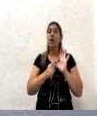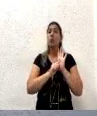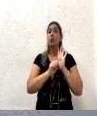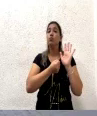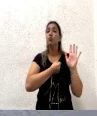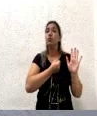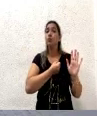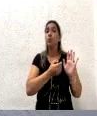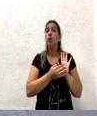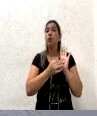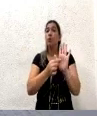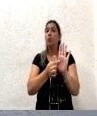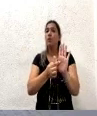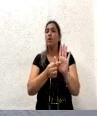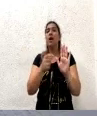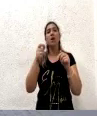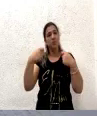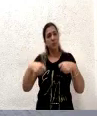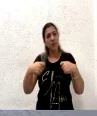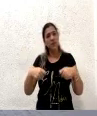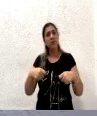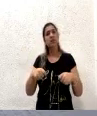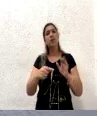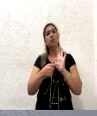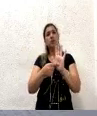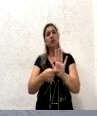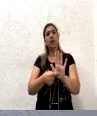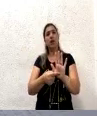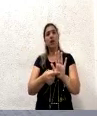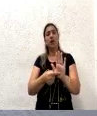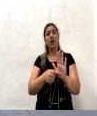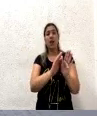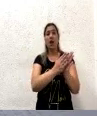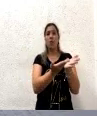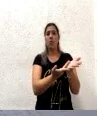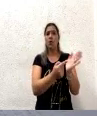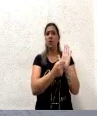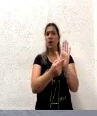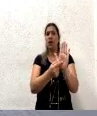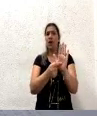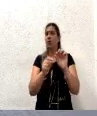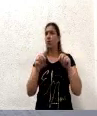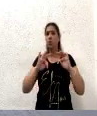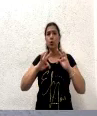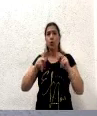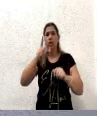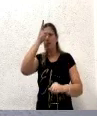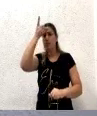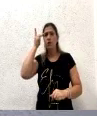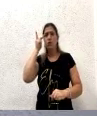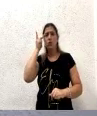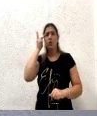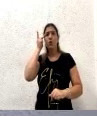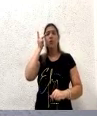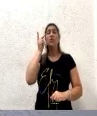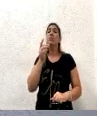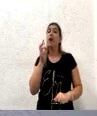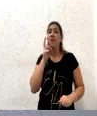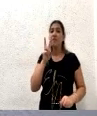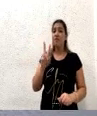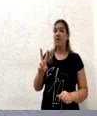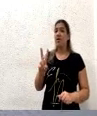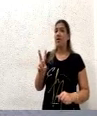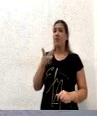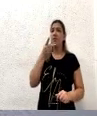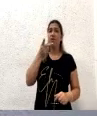alguém lá na sala da vigilância epidemiológica, quem já entrou lá dentro, vai ver que é tudo aberto. Se eu não contar, a dona Maria que está passando lá vai ouvir e vai